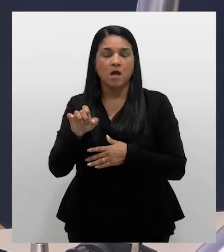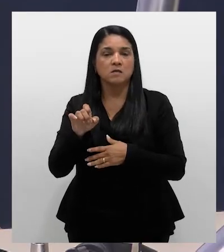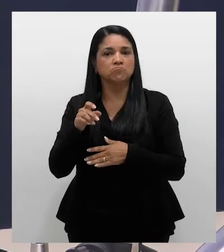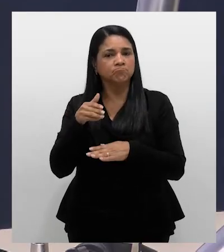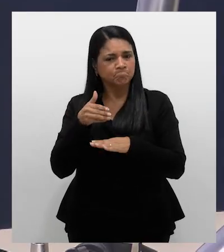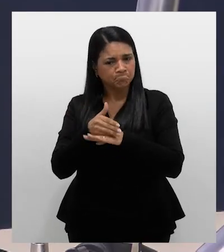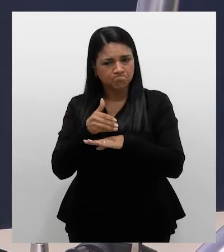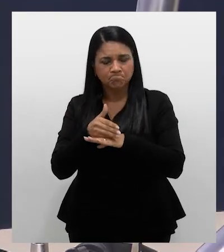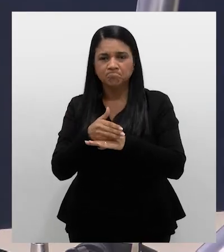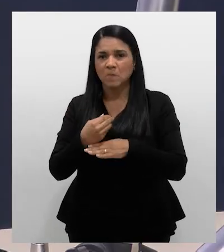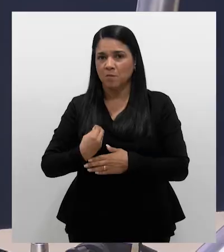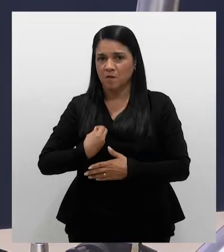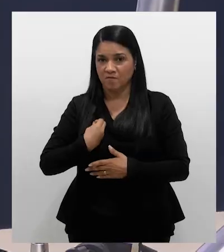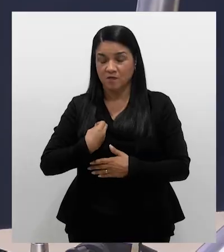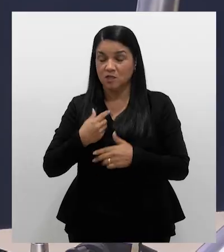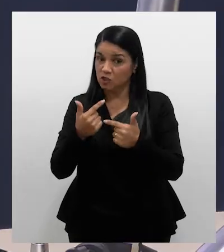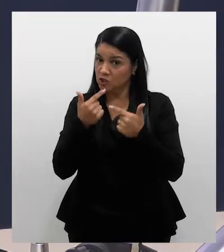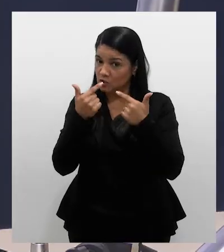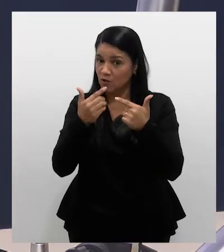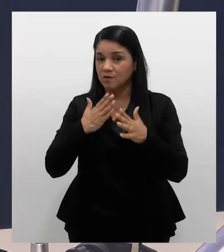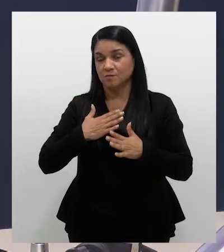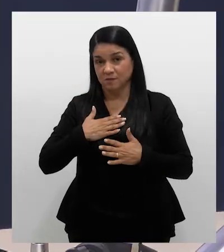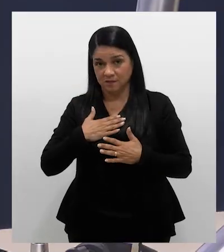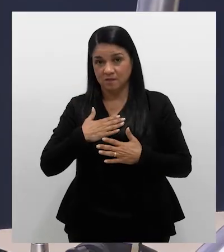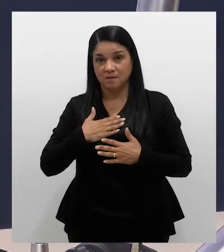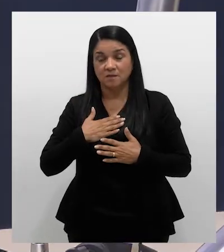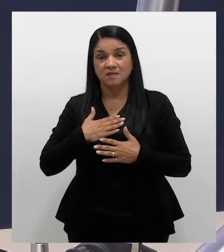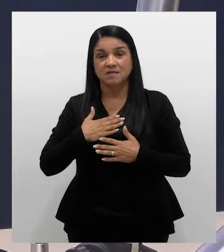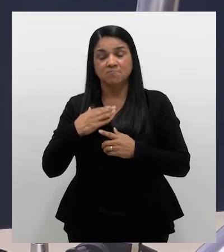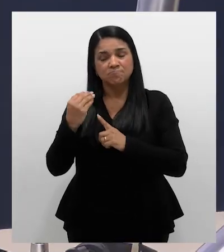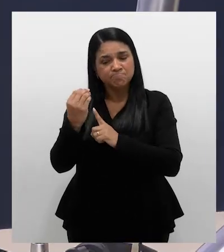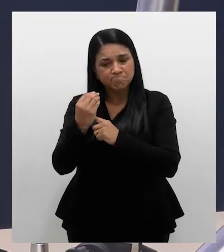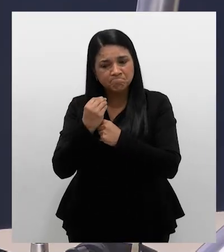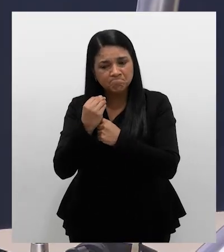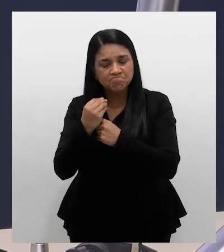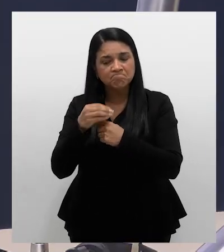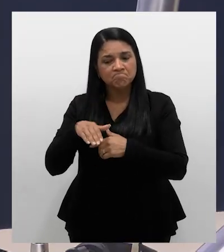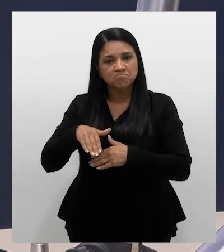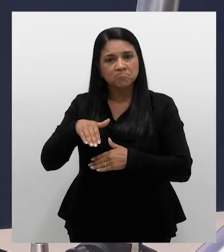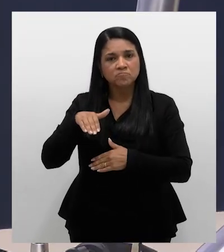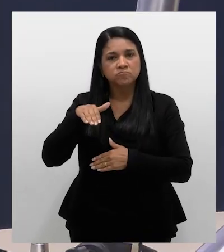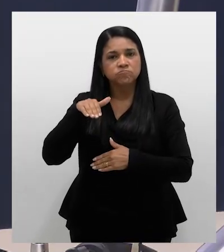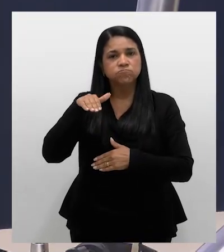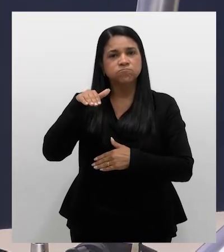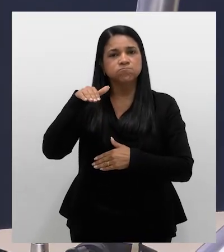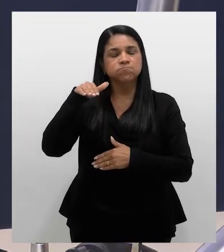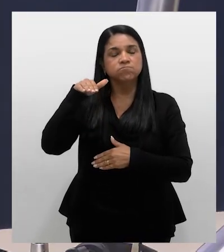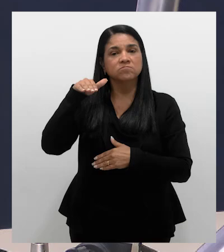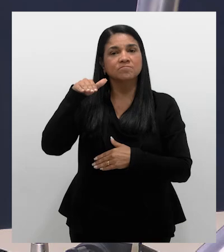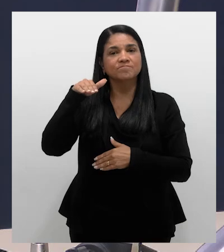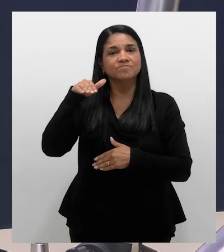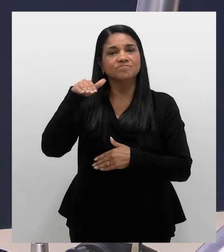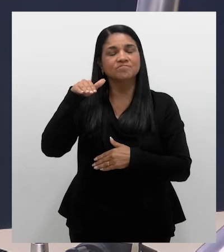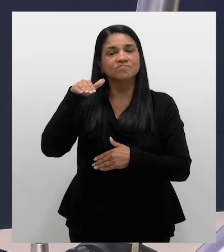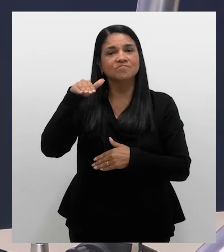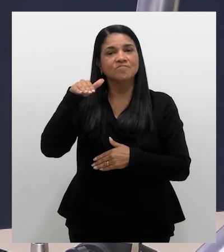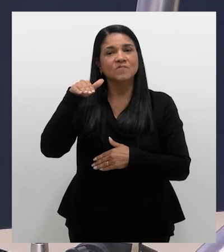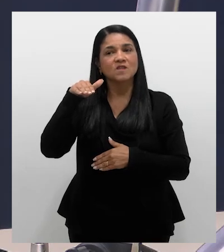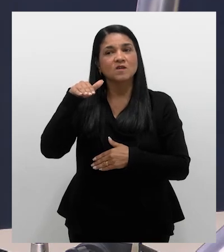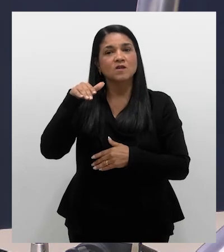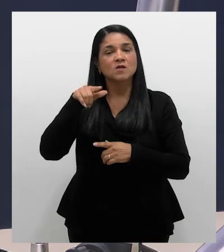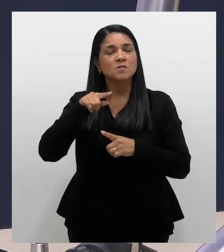pai sempre foi um pai presente também, eu tenho essa sorte, que sempre me criou de uma maneira com